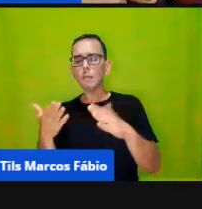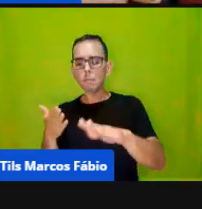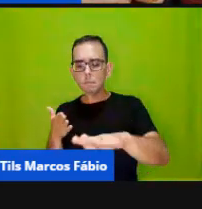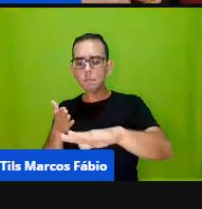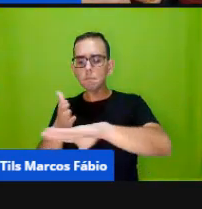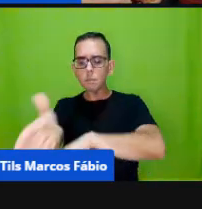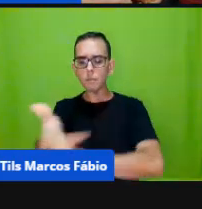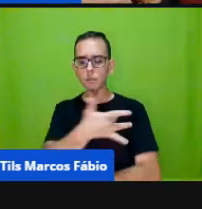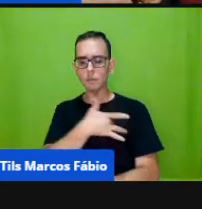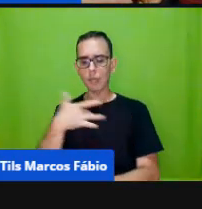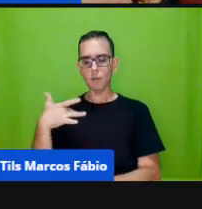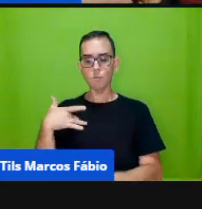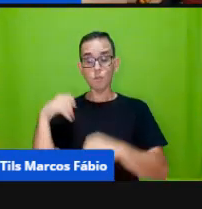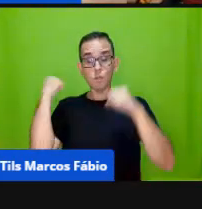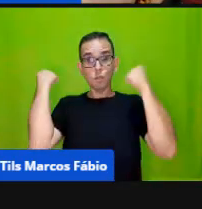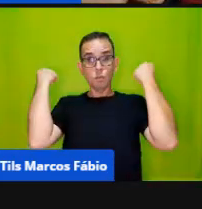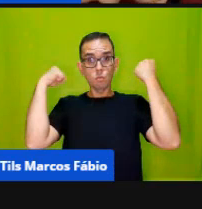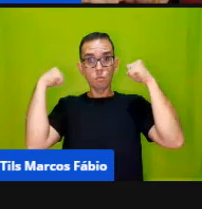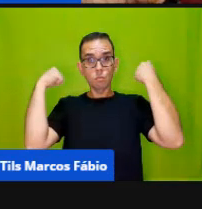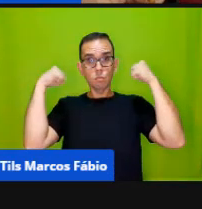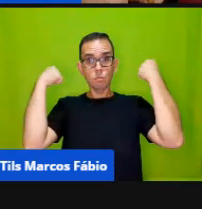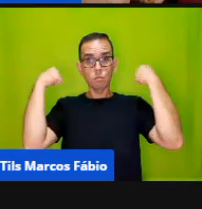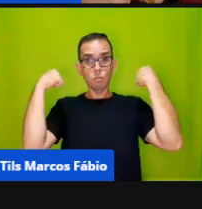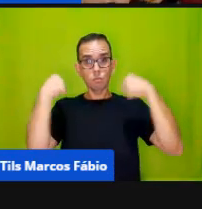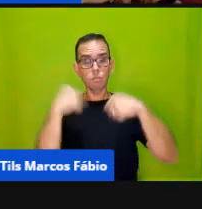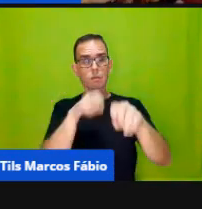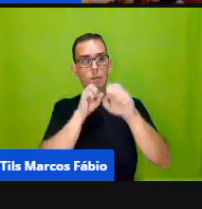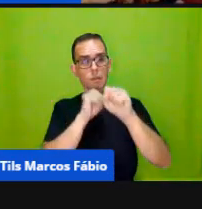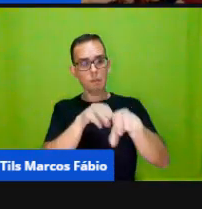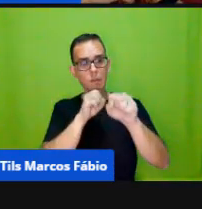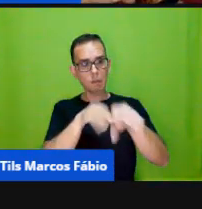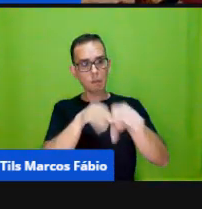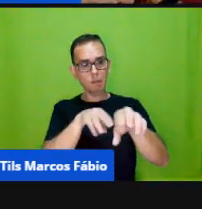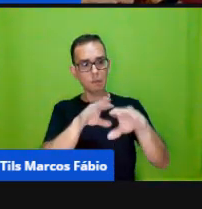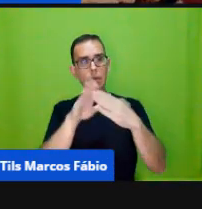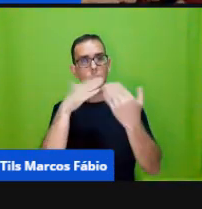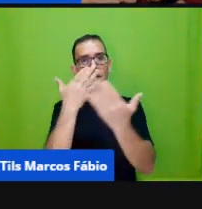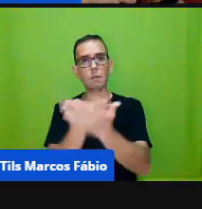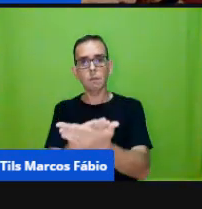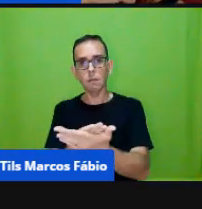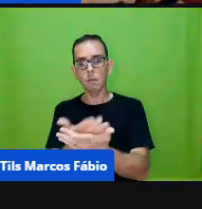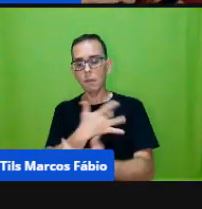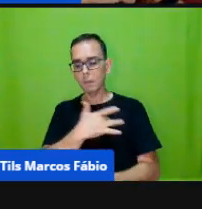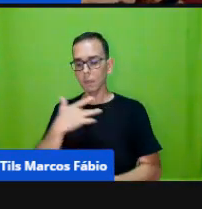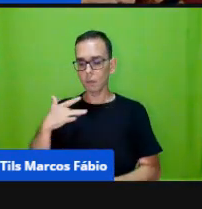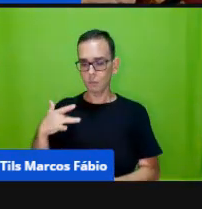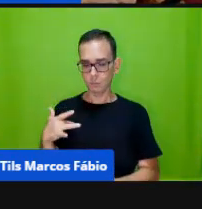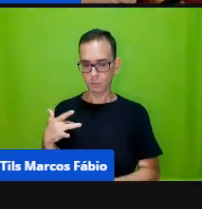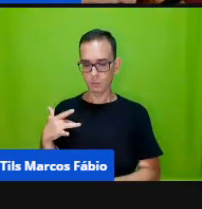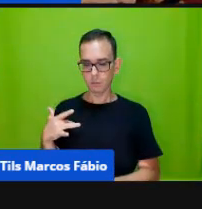saúde, né? O esporte educacional, o esporte escolar na saúde,